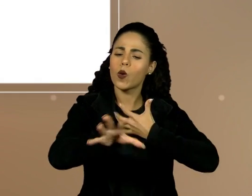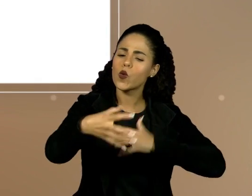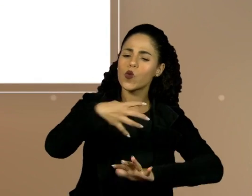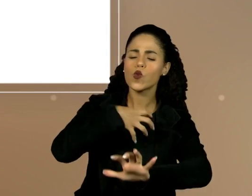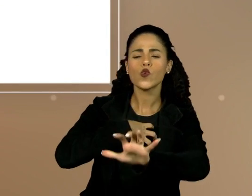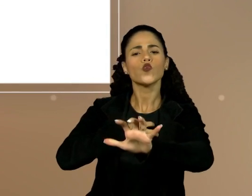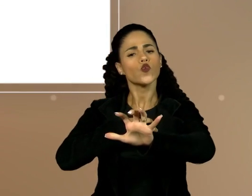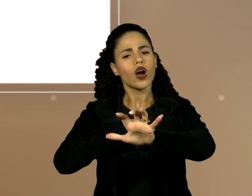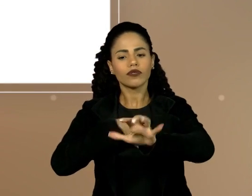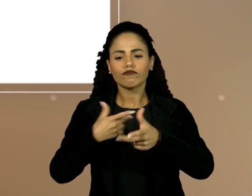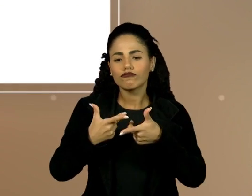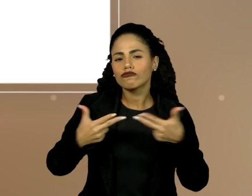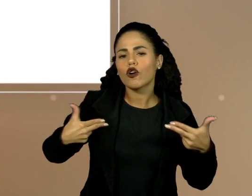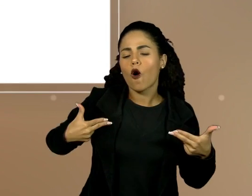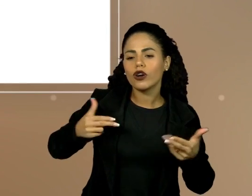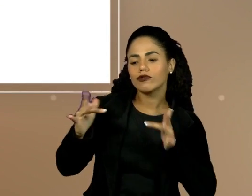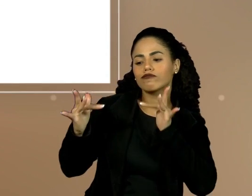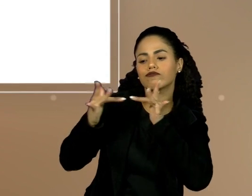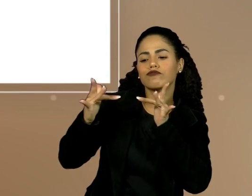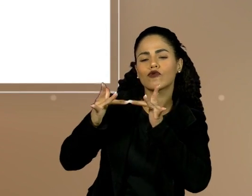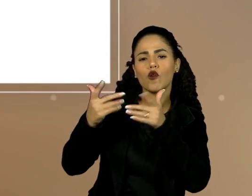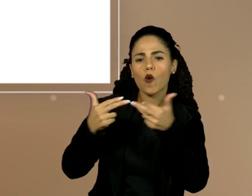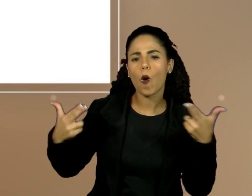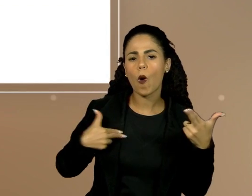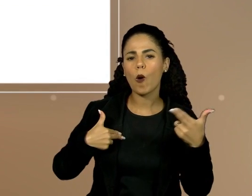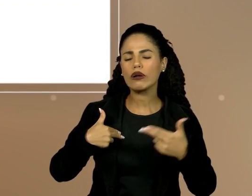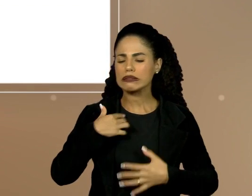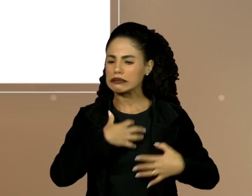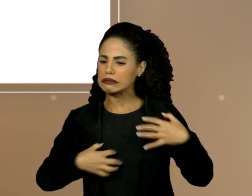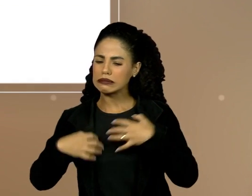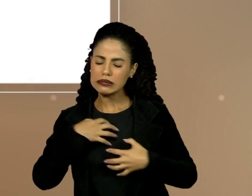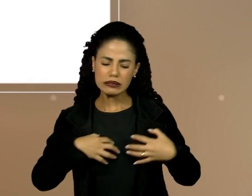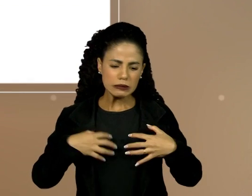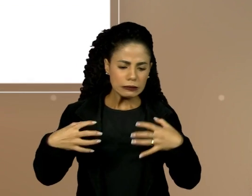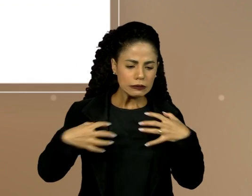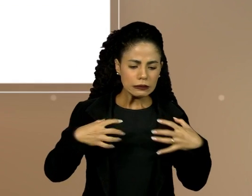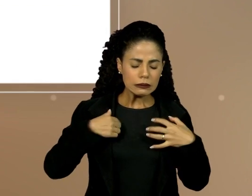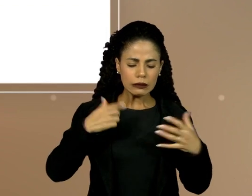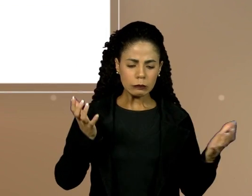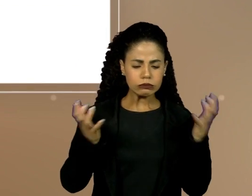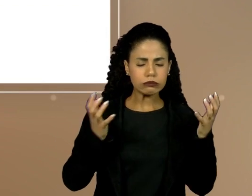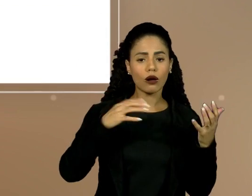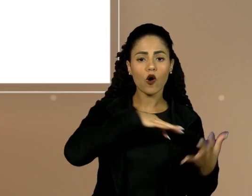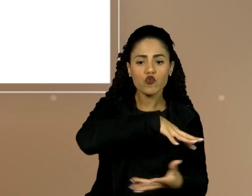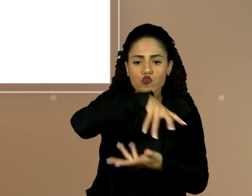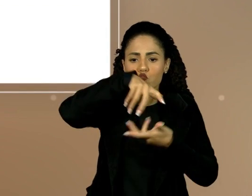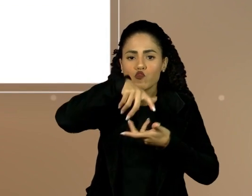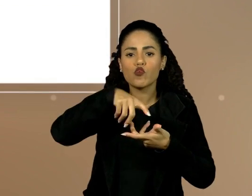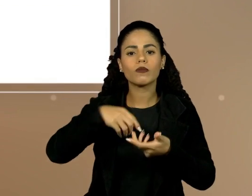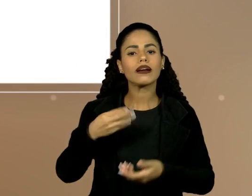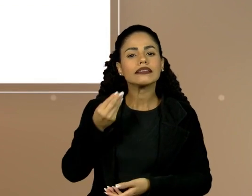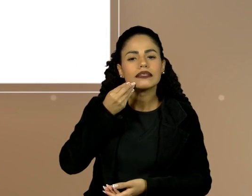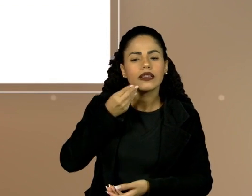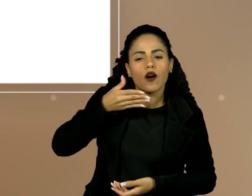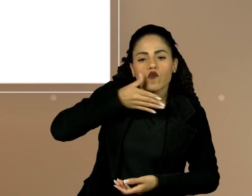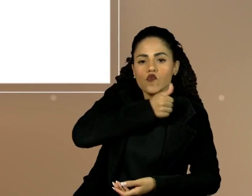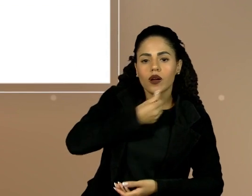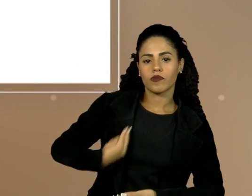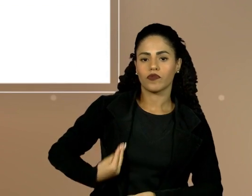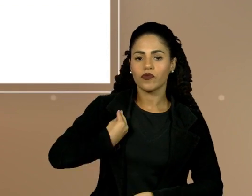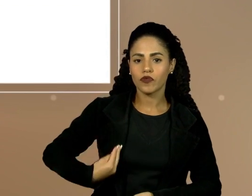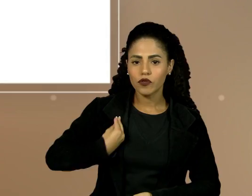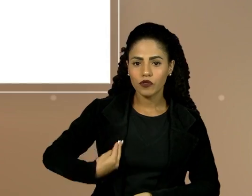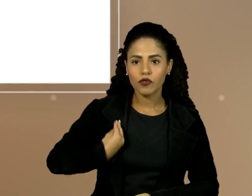inquietantes advindos do contato com tragédias e angústias que afetam parte da humanidade na luta pela sobrevivência. Acho que ele está falando de